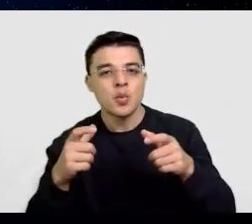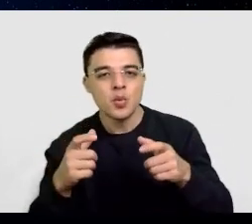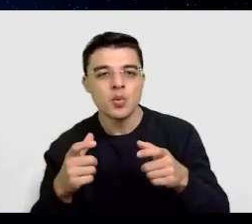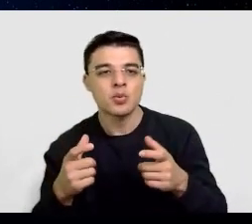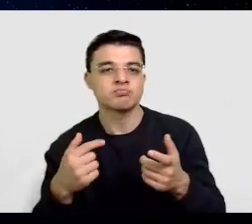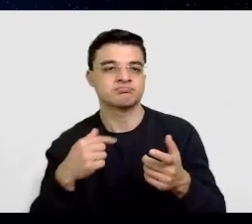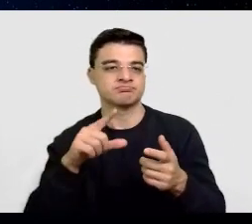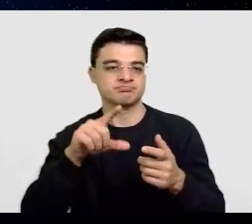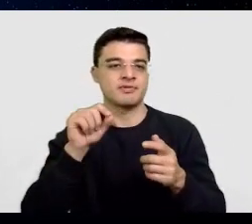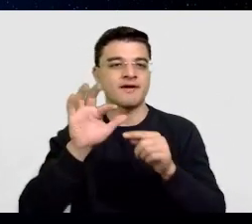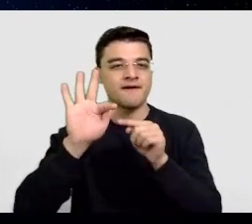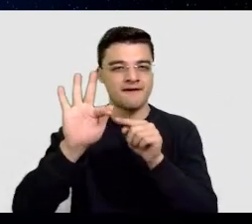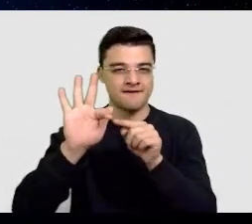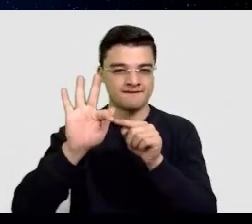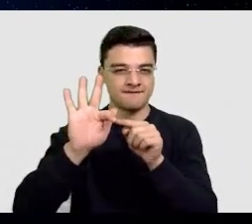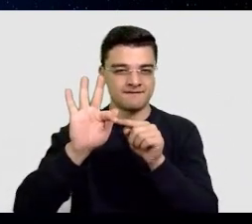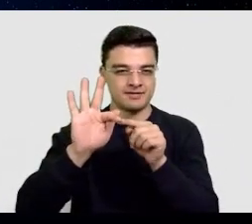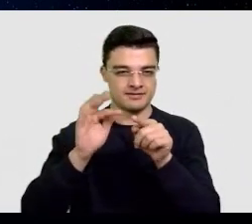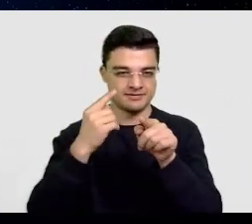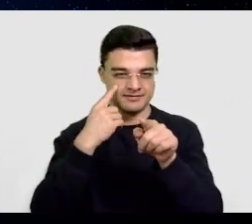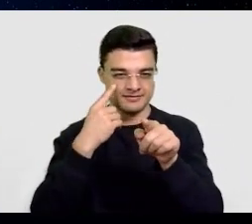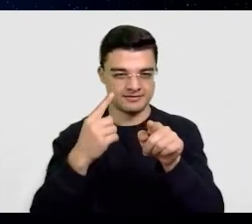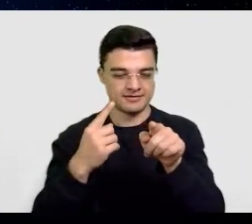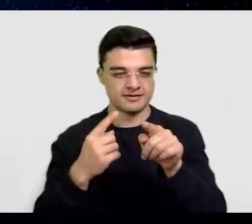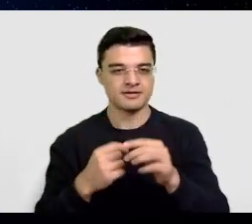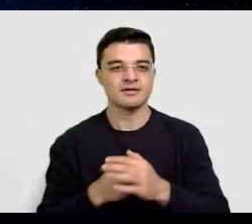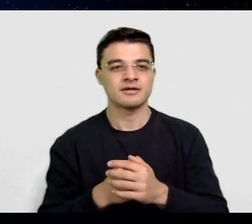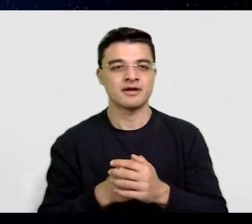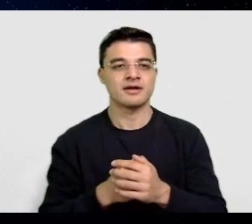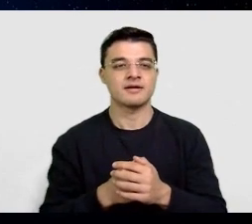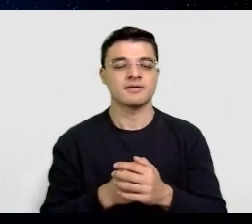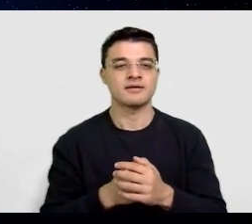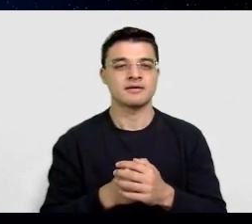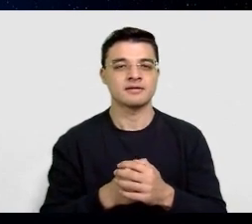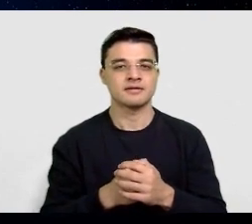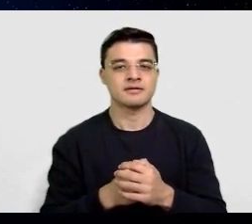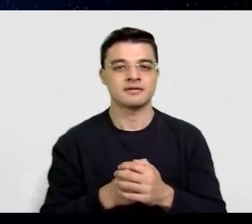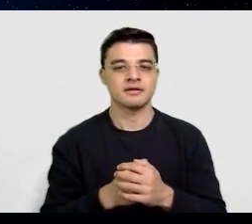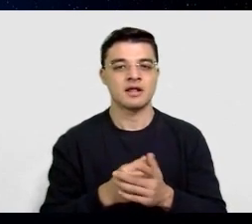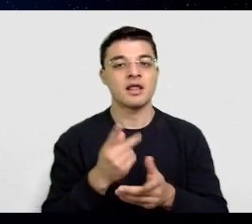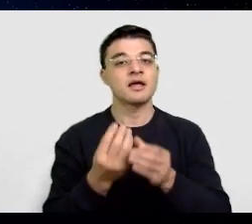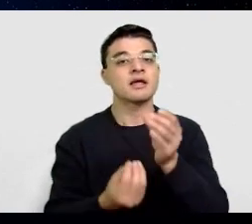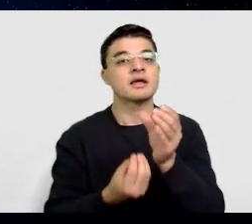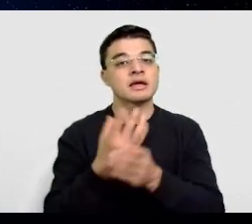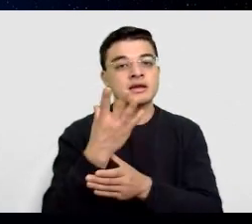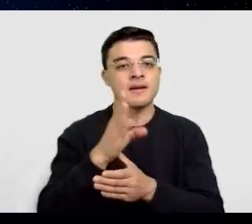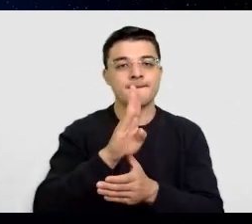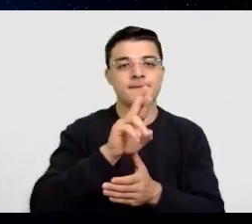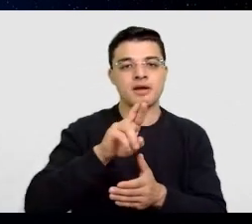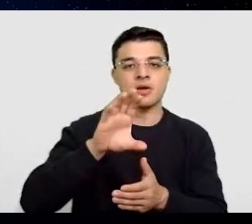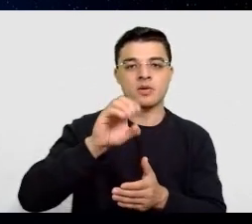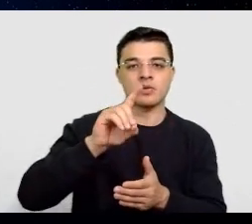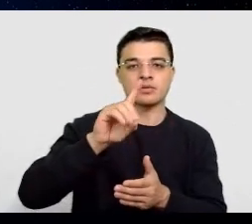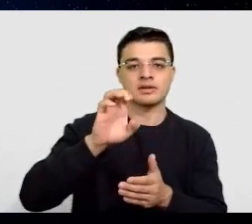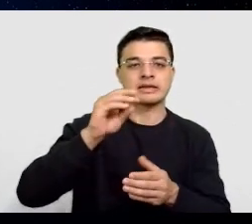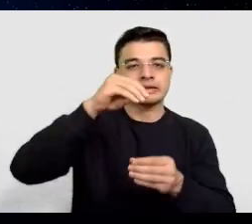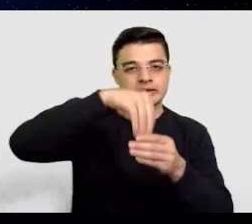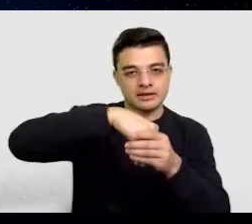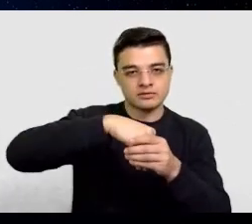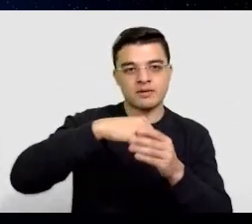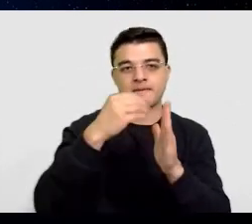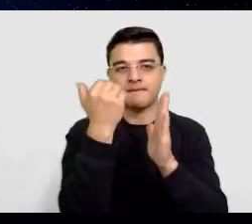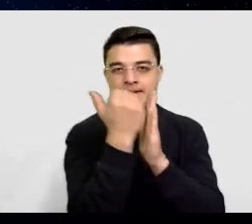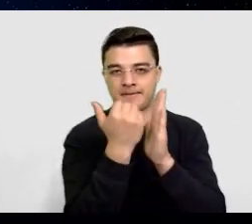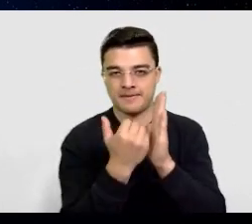"-f" de fuzzing. Aqui no caso eu estou fazendo fuzzing de URL. Ele vai criar um BR Code para cada URL que está dentro dessa lista. Aqui um exemplo